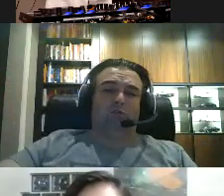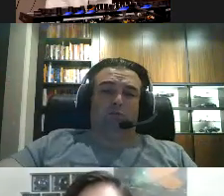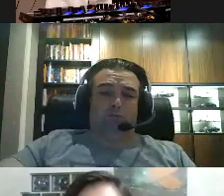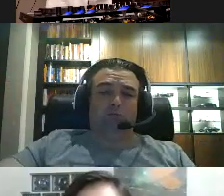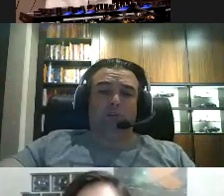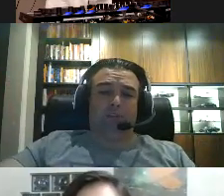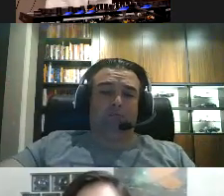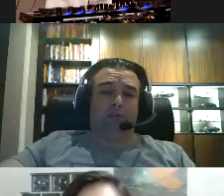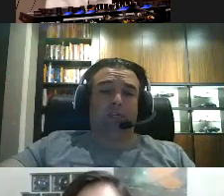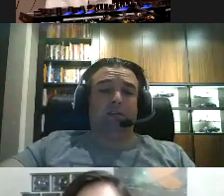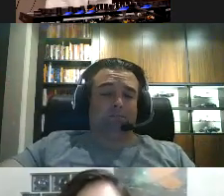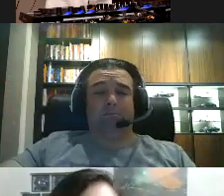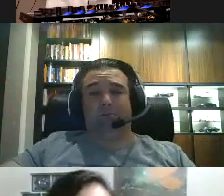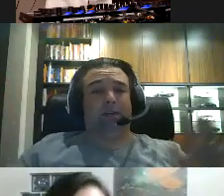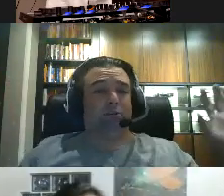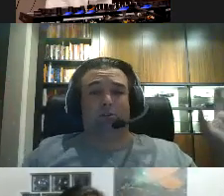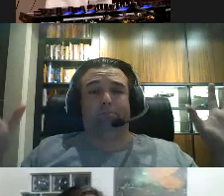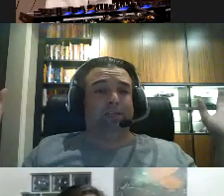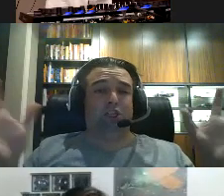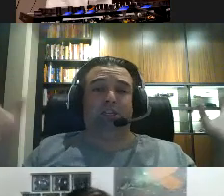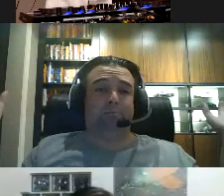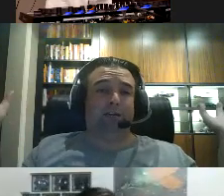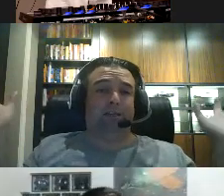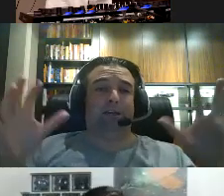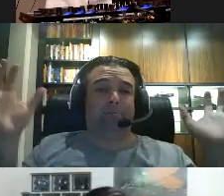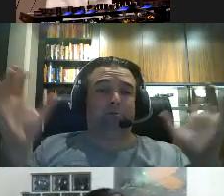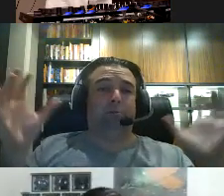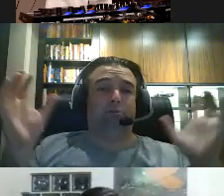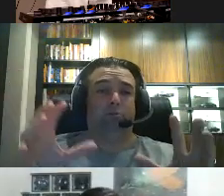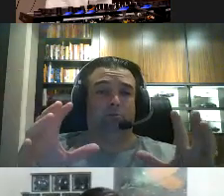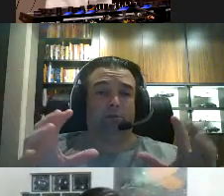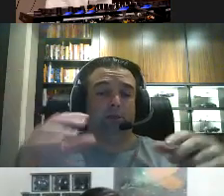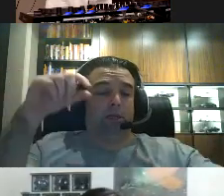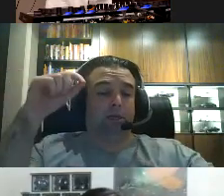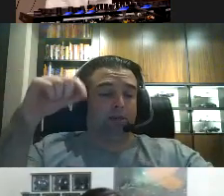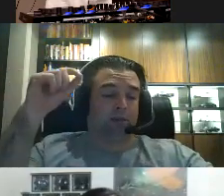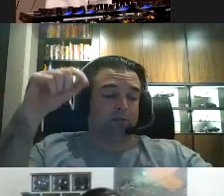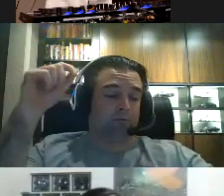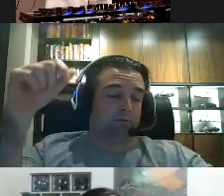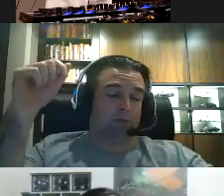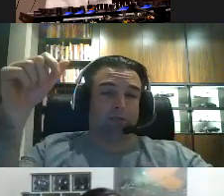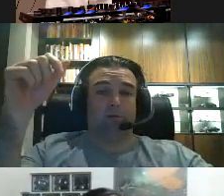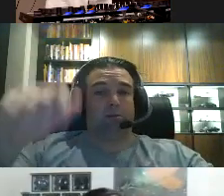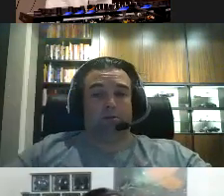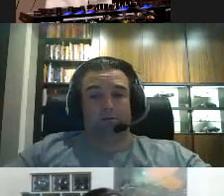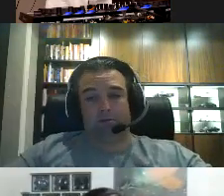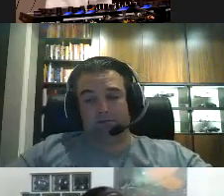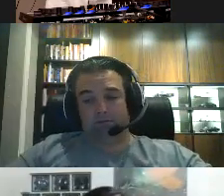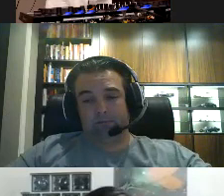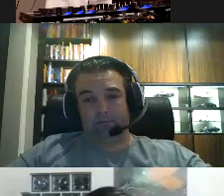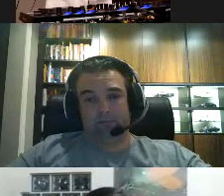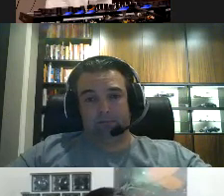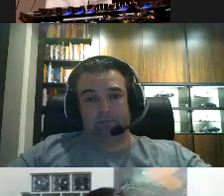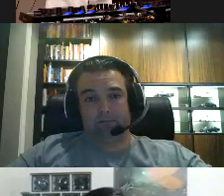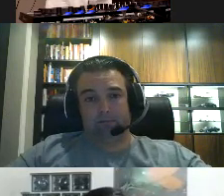aquelas estruturas, isso aqui, é só para encher de bactéria para elas comer esgoto. Quem trata o esgoto é a natureza.